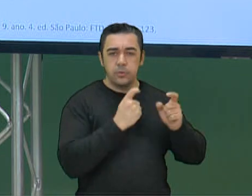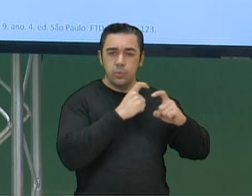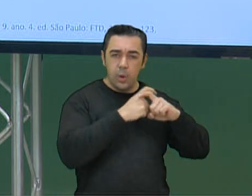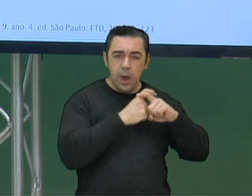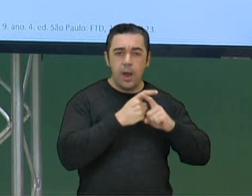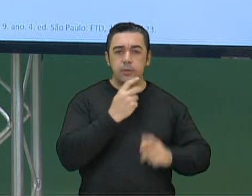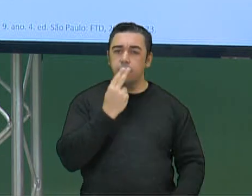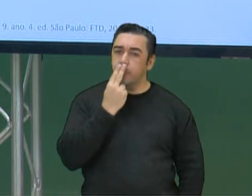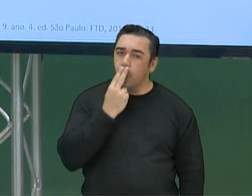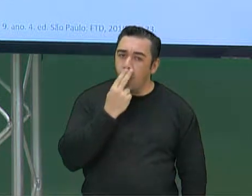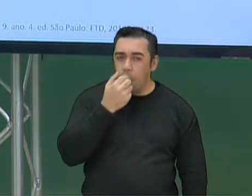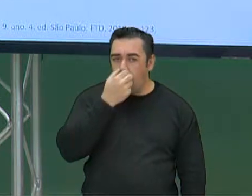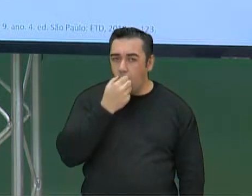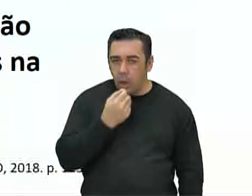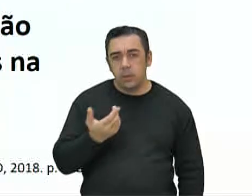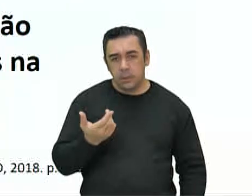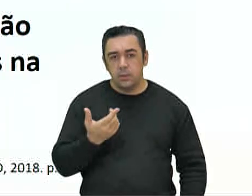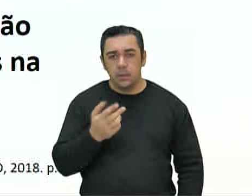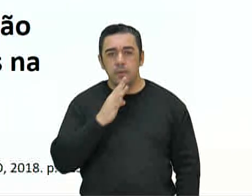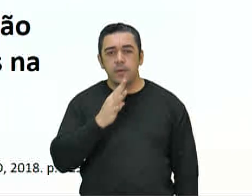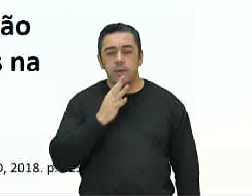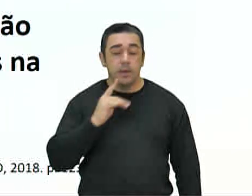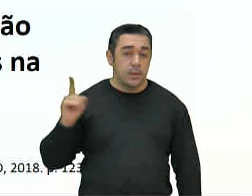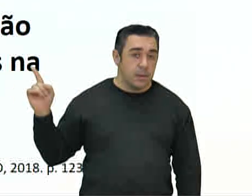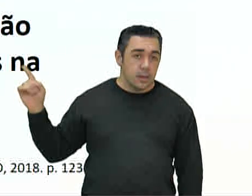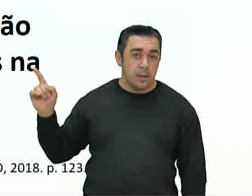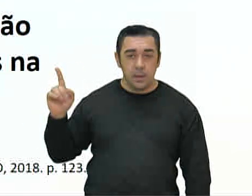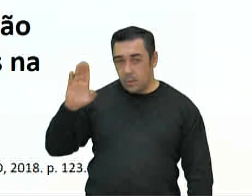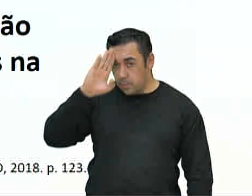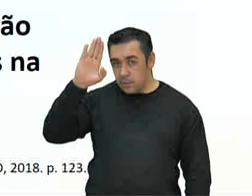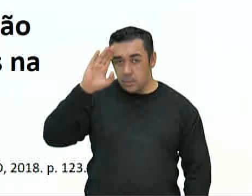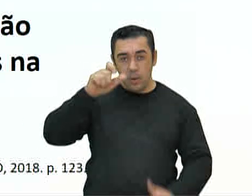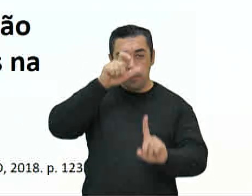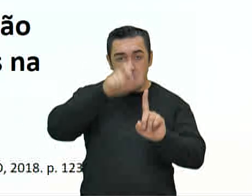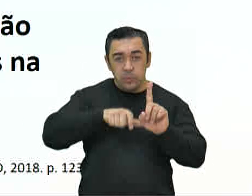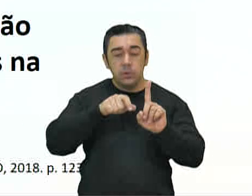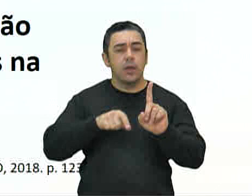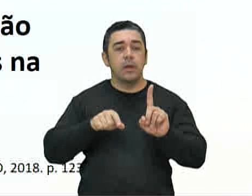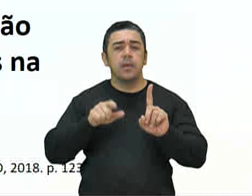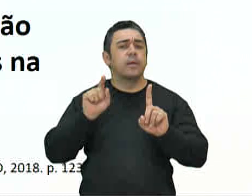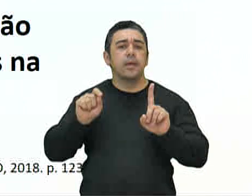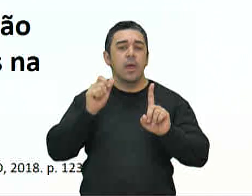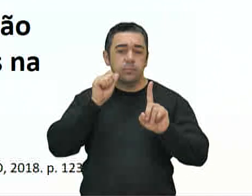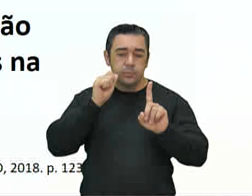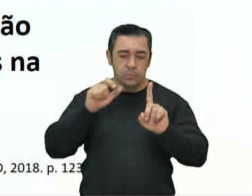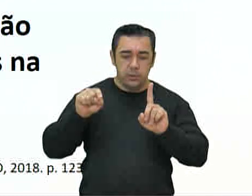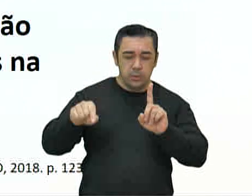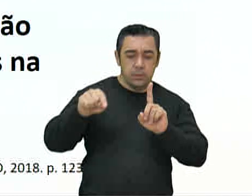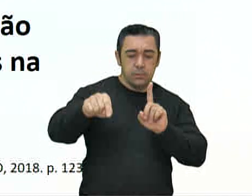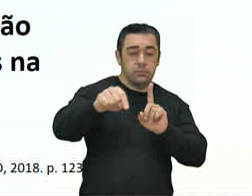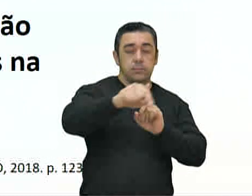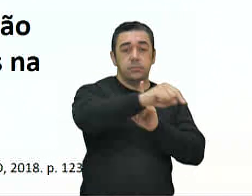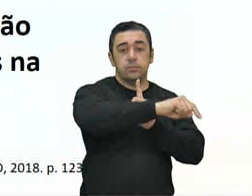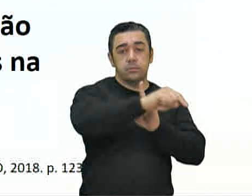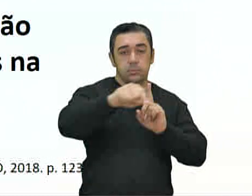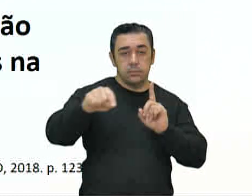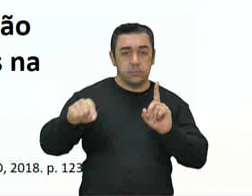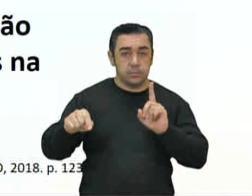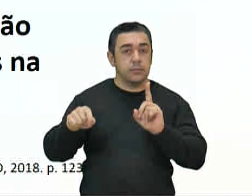o bigode inconfundível, que é a marca dele. Então esse é o personagem central. Quem são as mulheres à sua volta? Então você repara